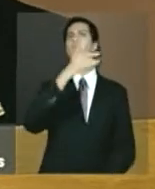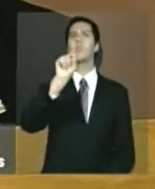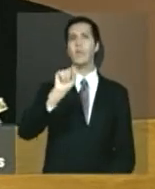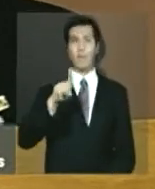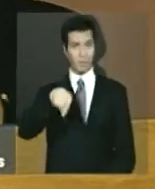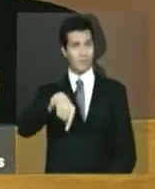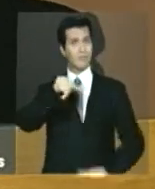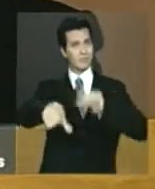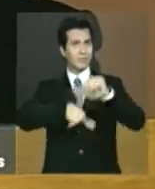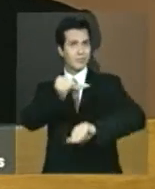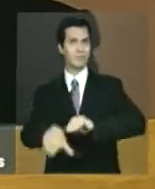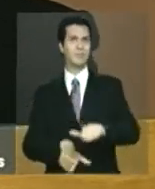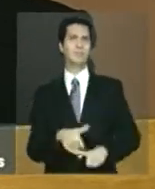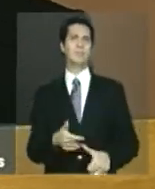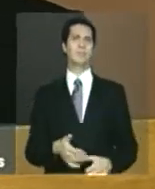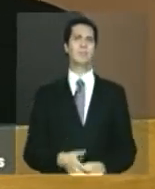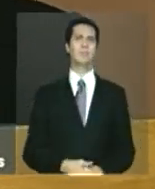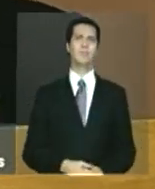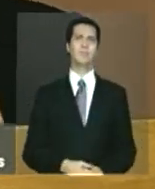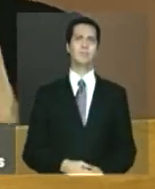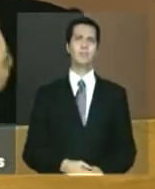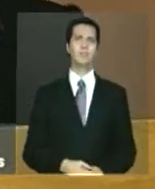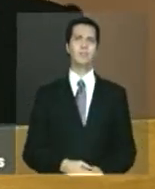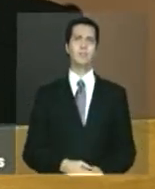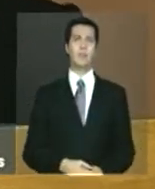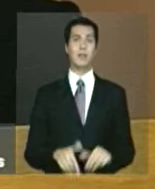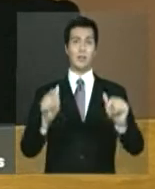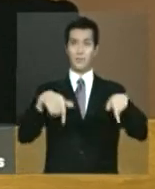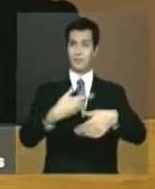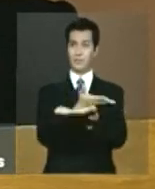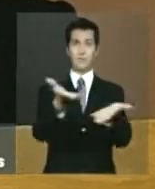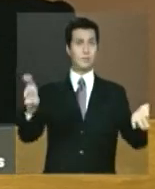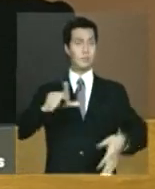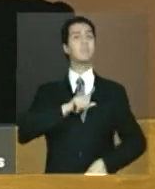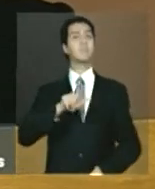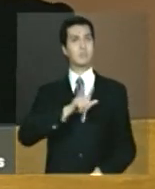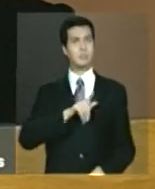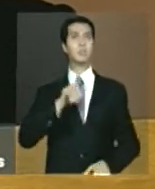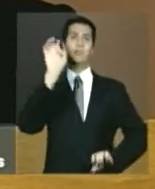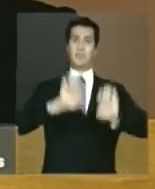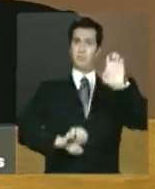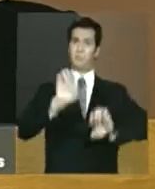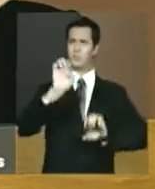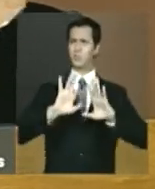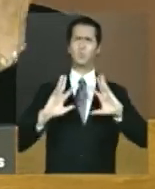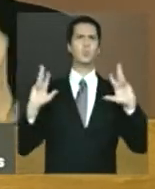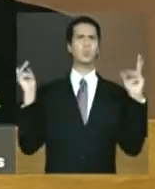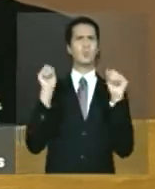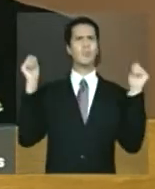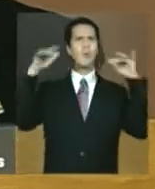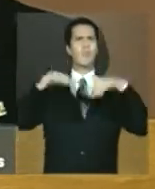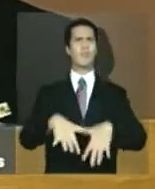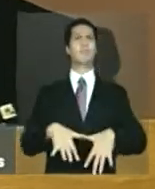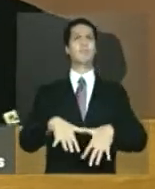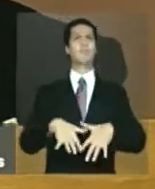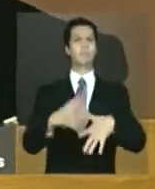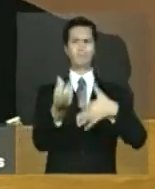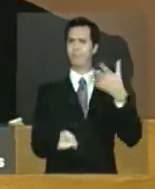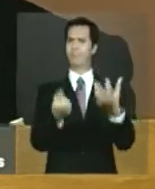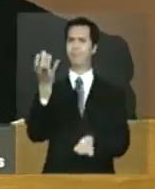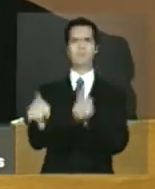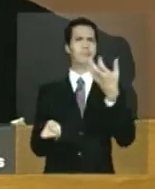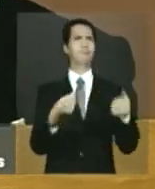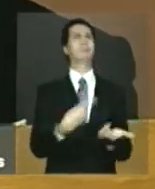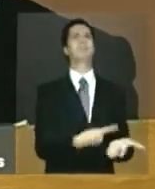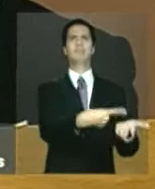transformação e aqui estão Reunidas todas as empresas e organizações para enfrentar o desafio da